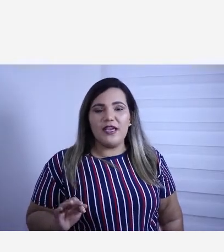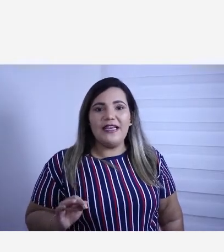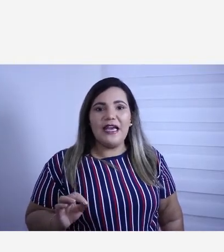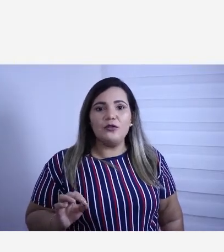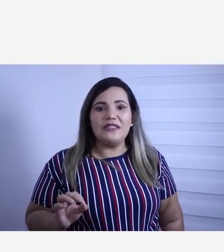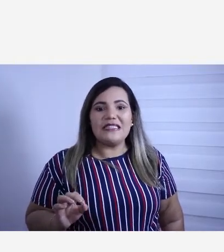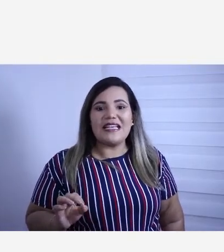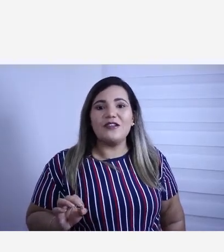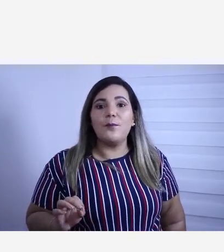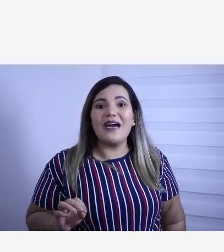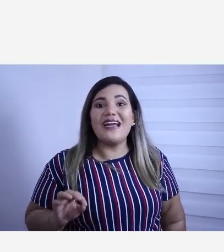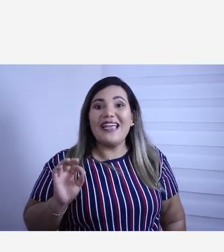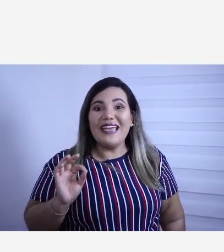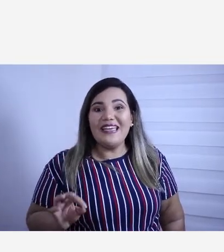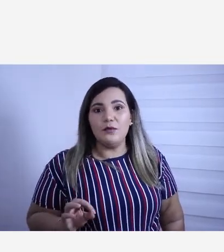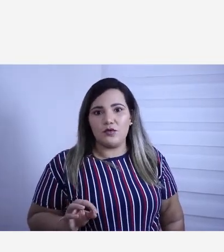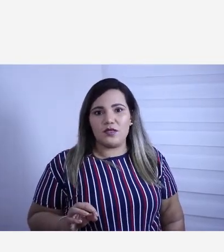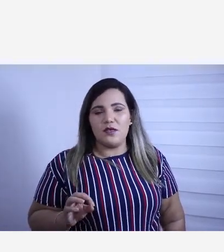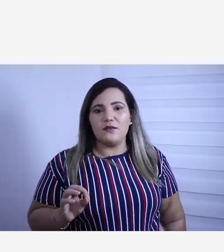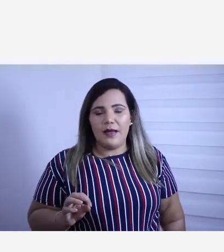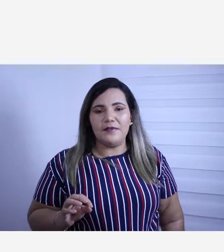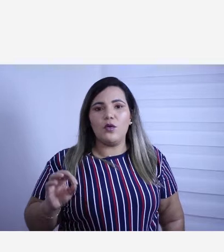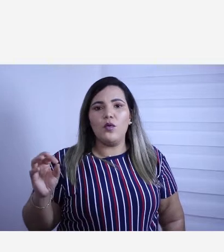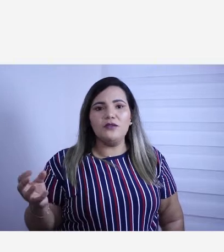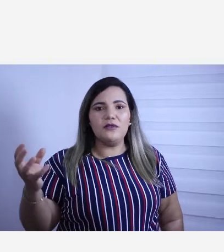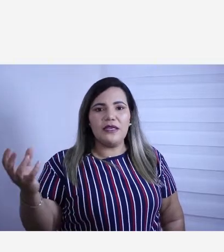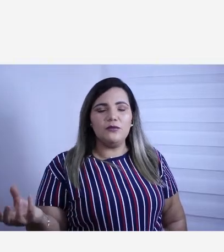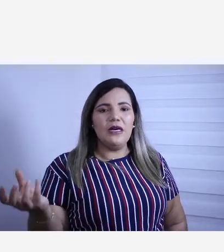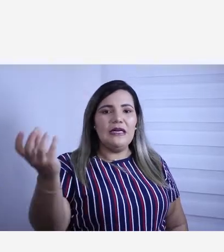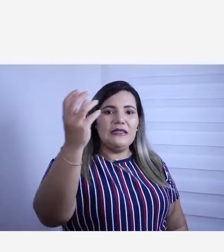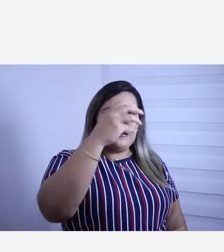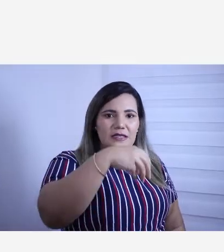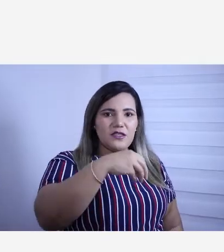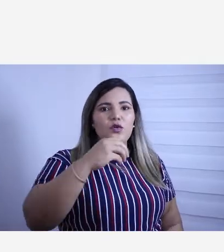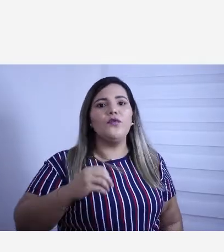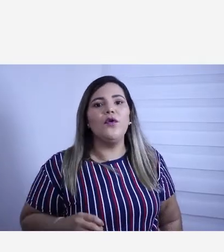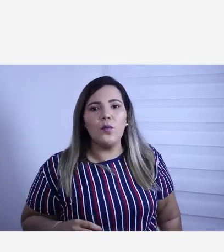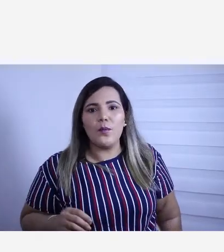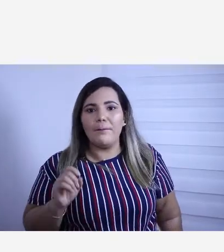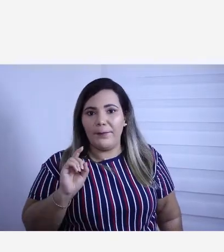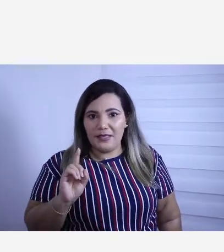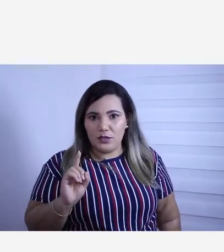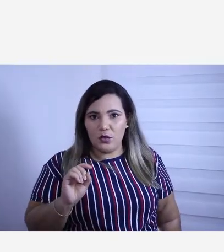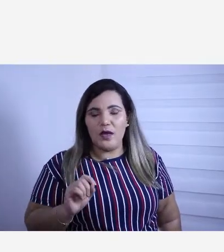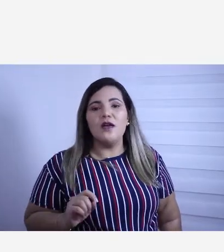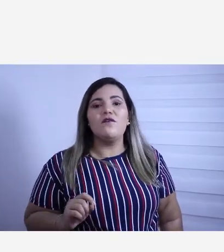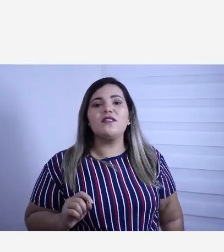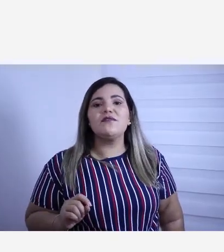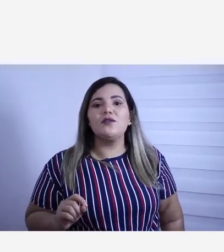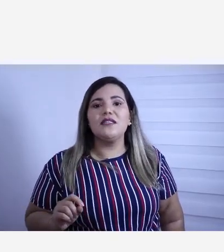leite ele é utilizado para animals tá então quando o termo antes eu sou uma